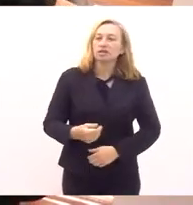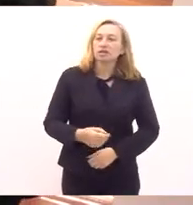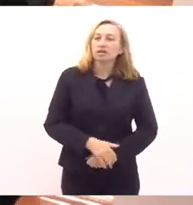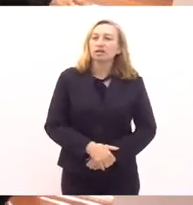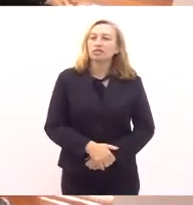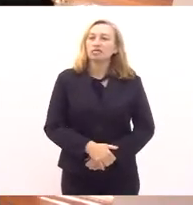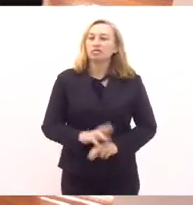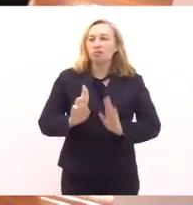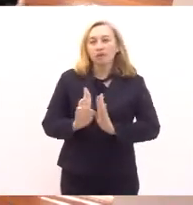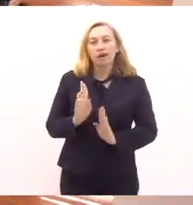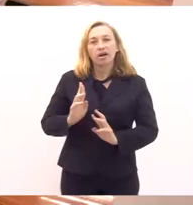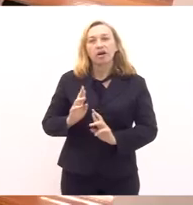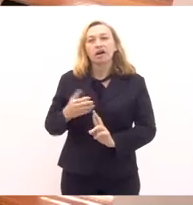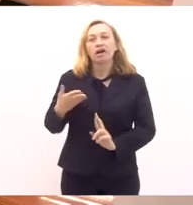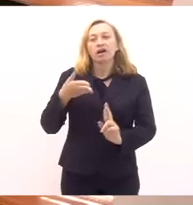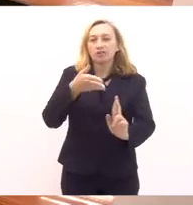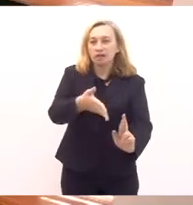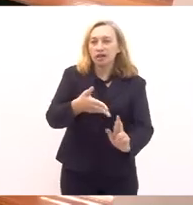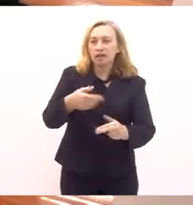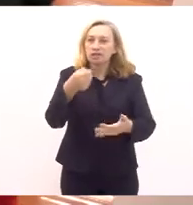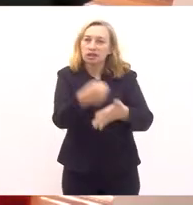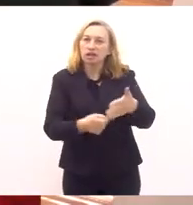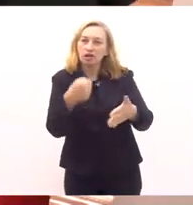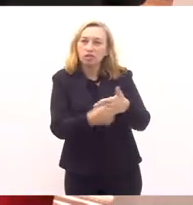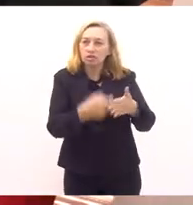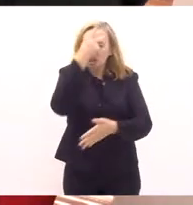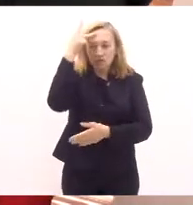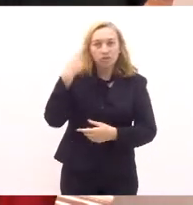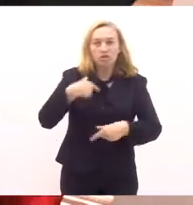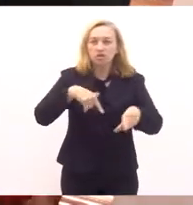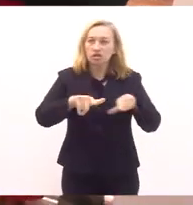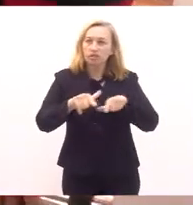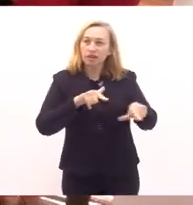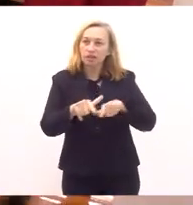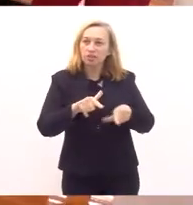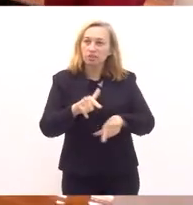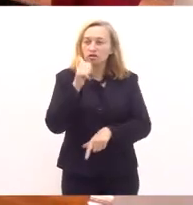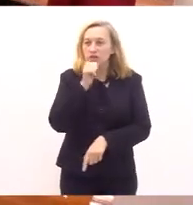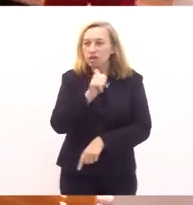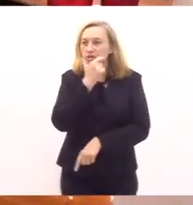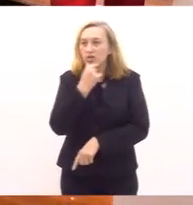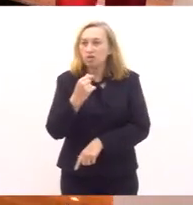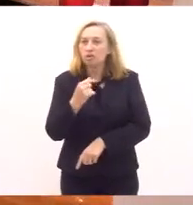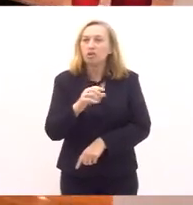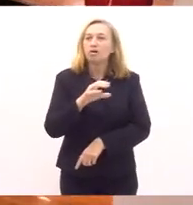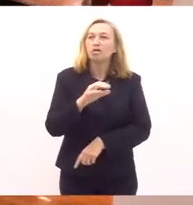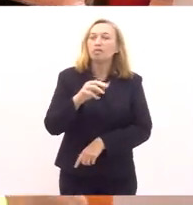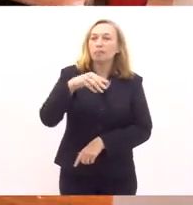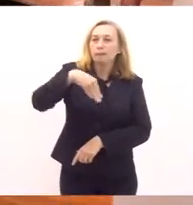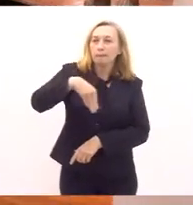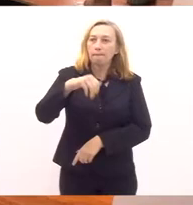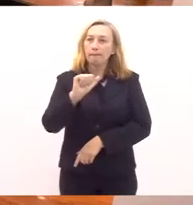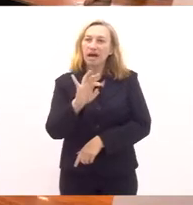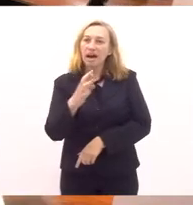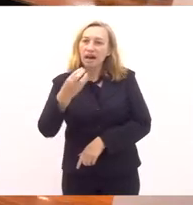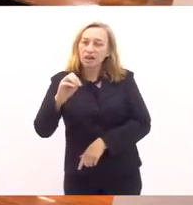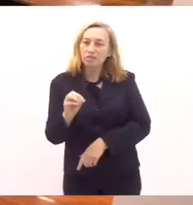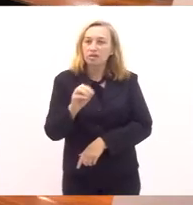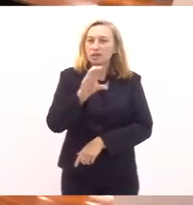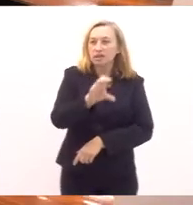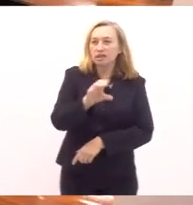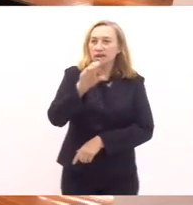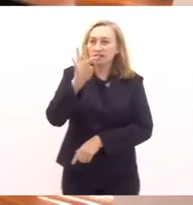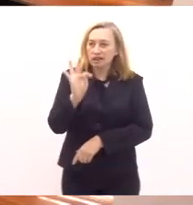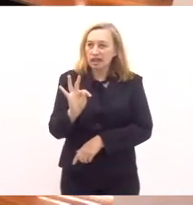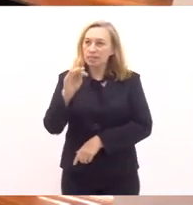uma referência na luta dos trabalhadores e trabalhadoras, companheiro Mário, da CTB, também, para